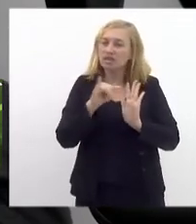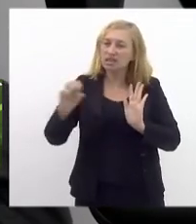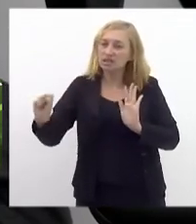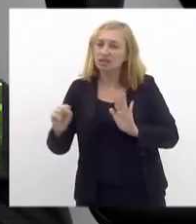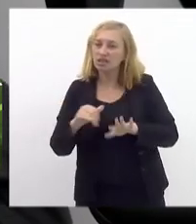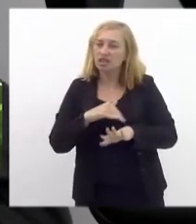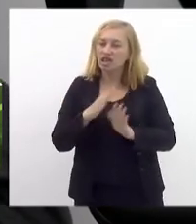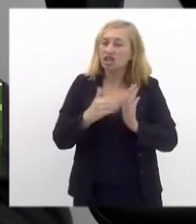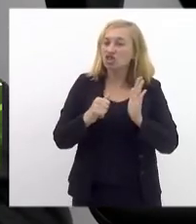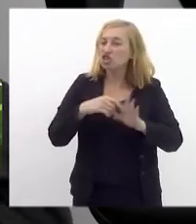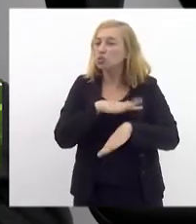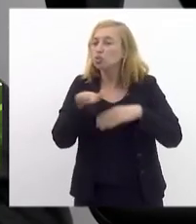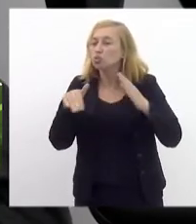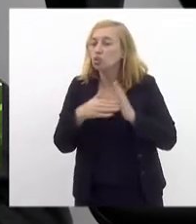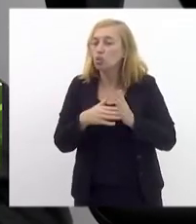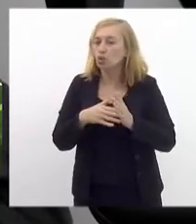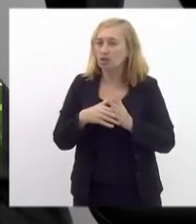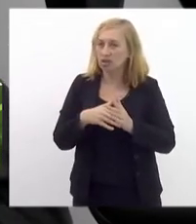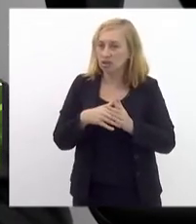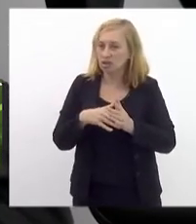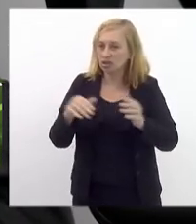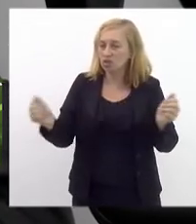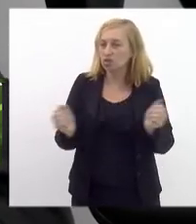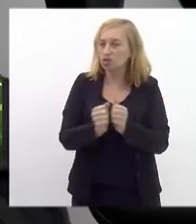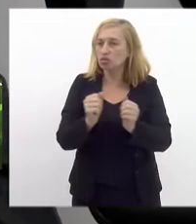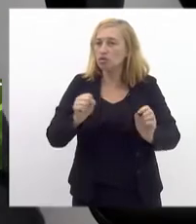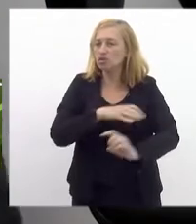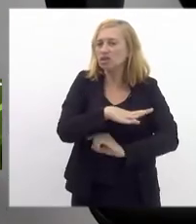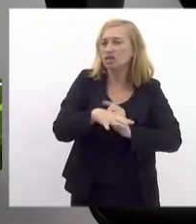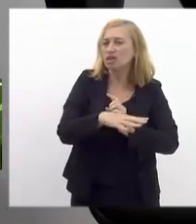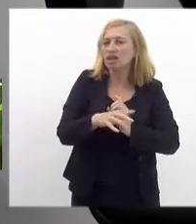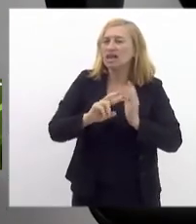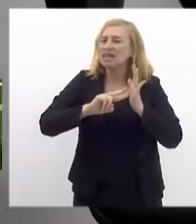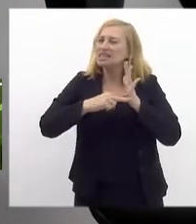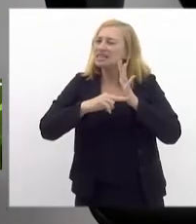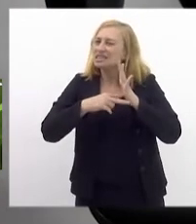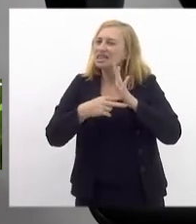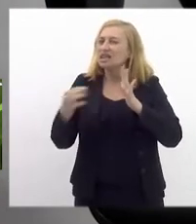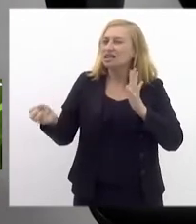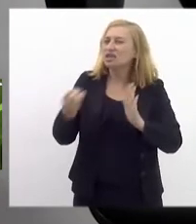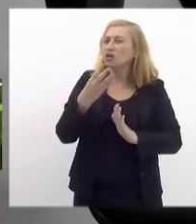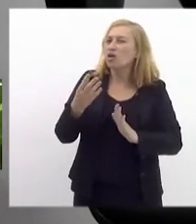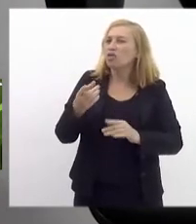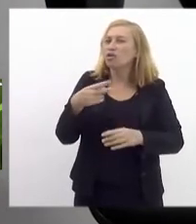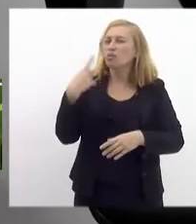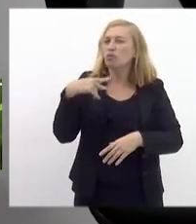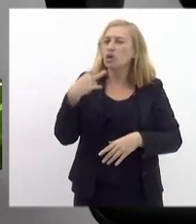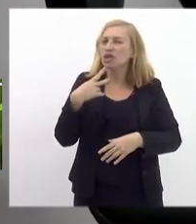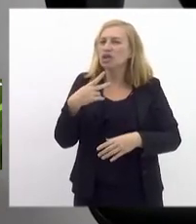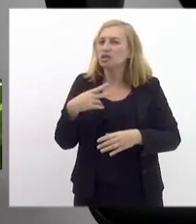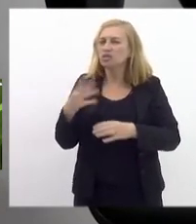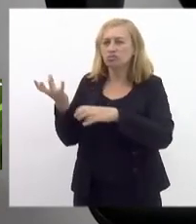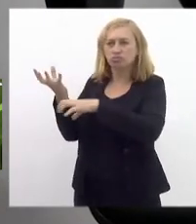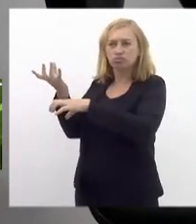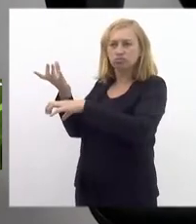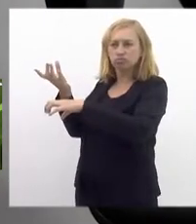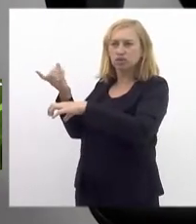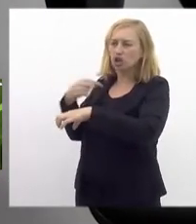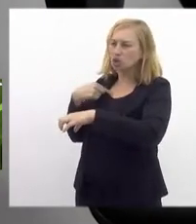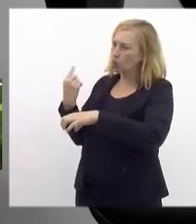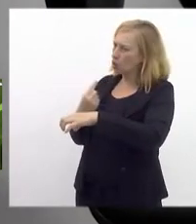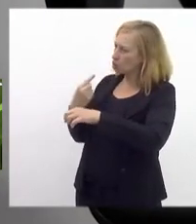a participação da sociedade civil, inclusive dos setores sindicais, na nova política que estão gestando no Congresso Nacional e que nós estamos